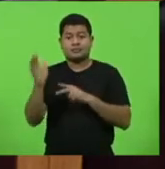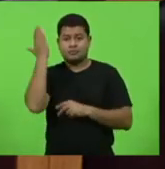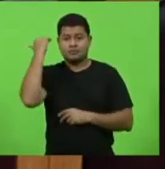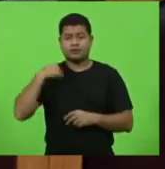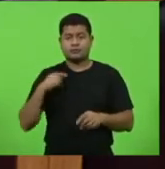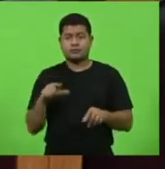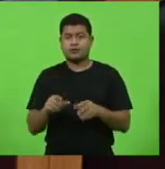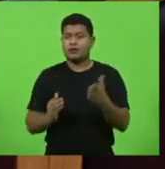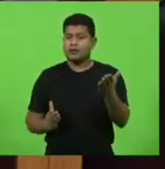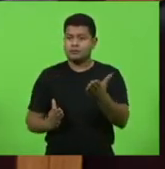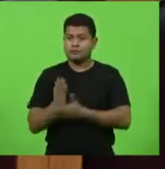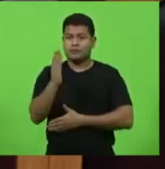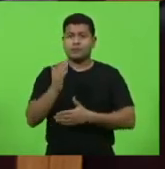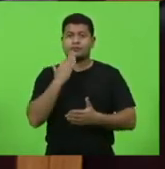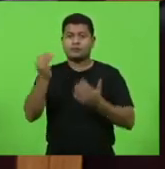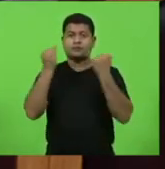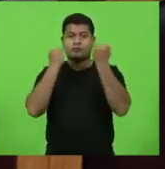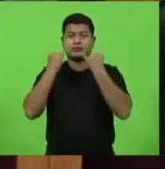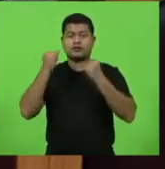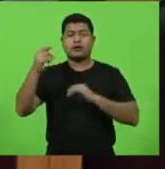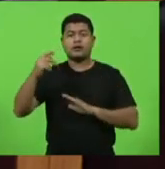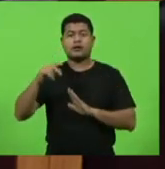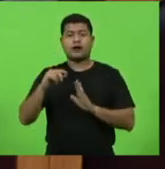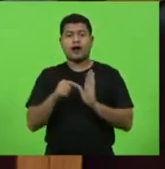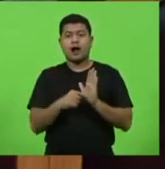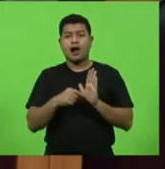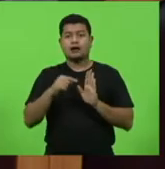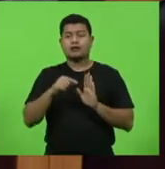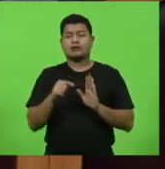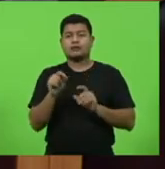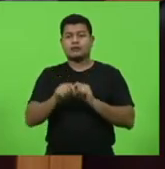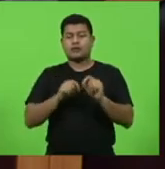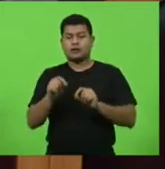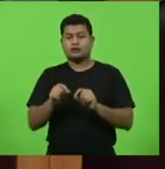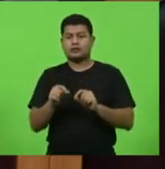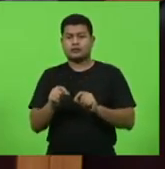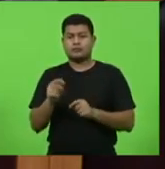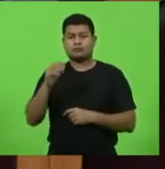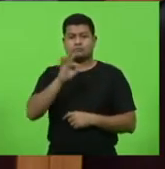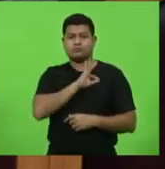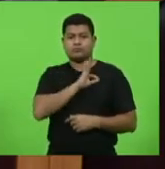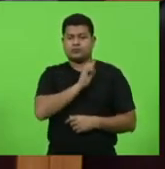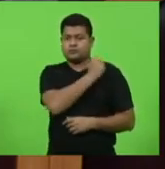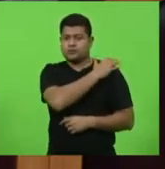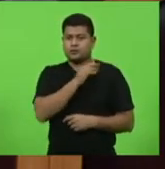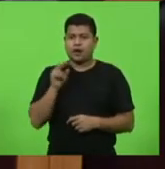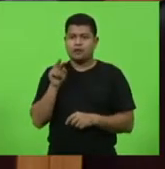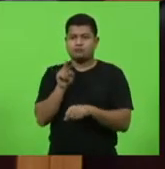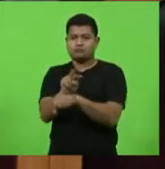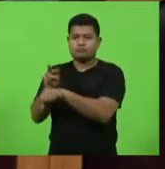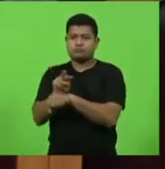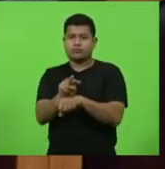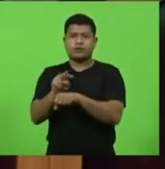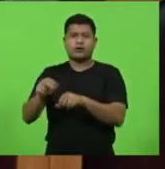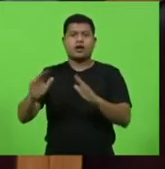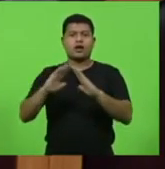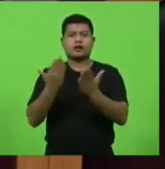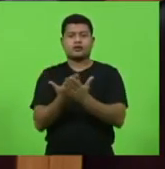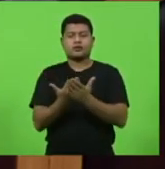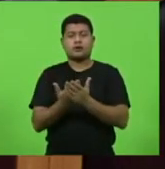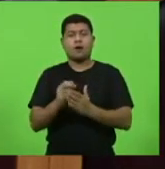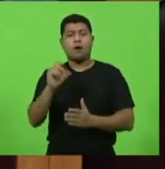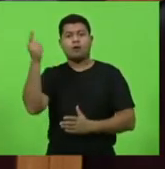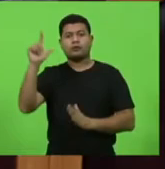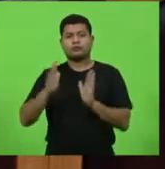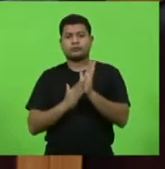informação sobre o projeto da ronda escolar da Polícia Militar. Outra proposta que nós fizemos já foi atendida.